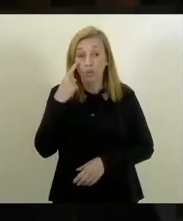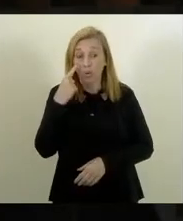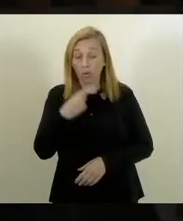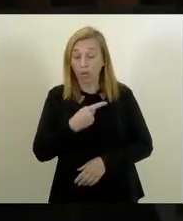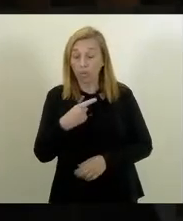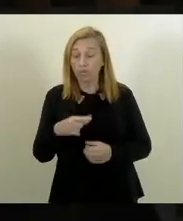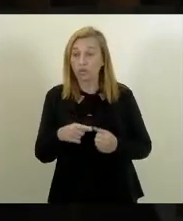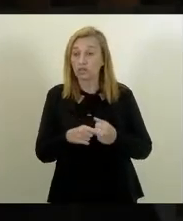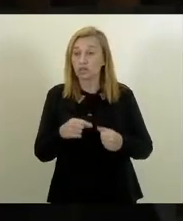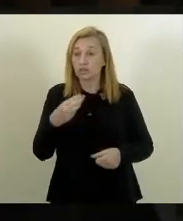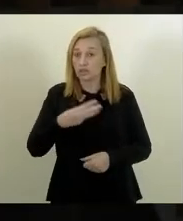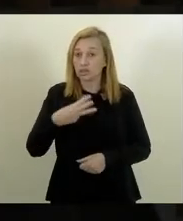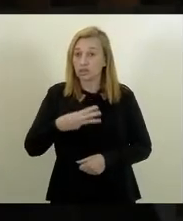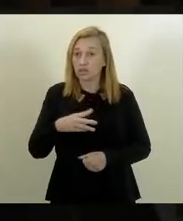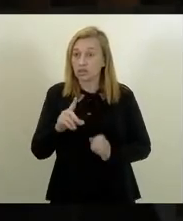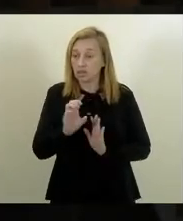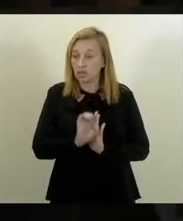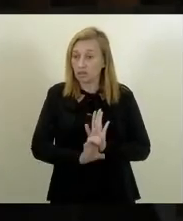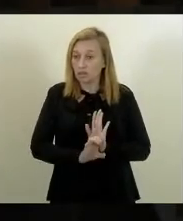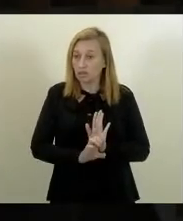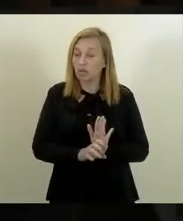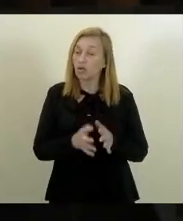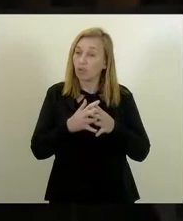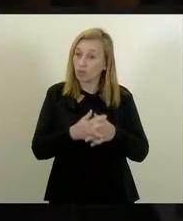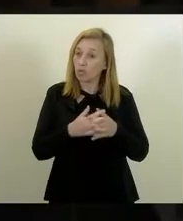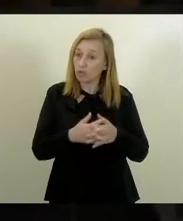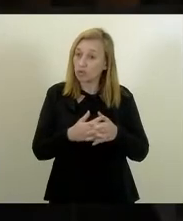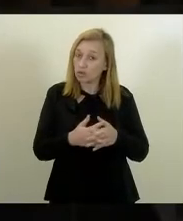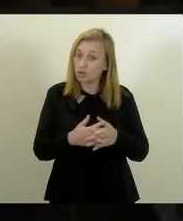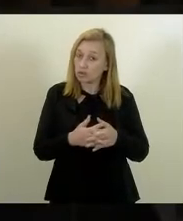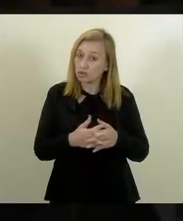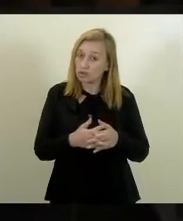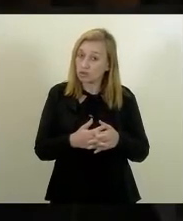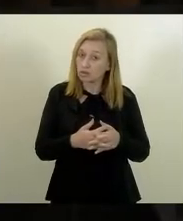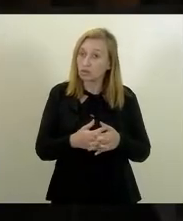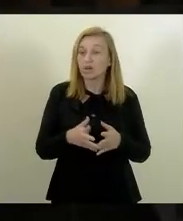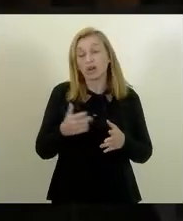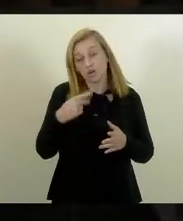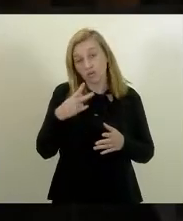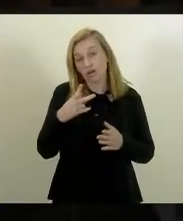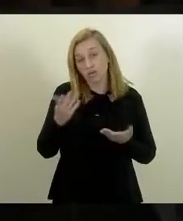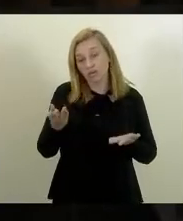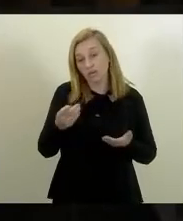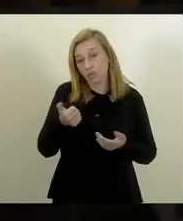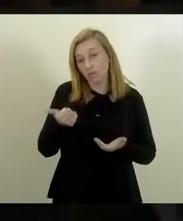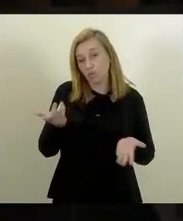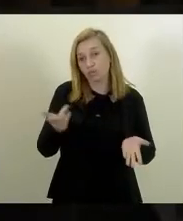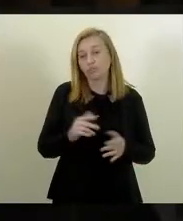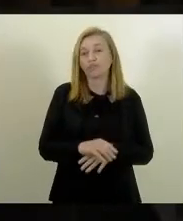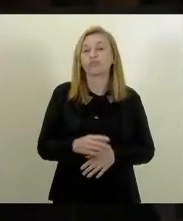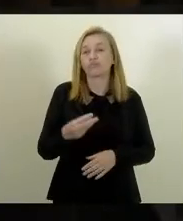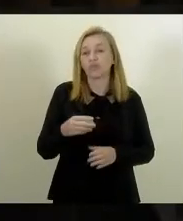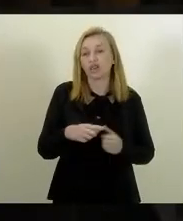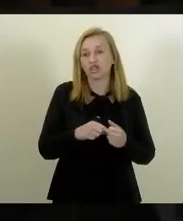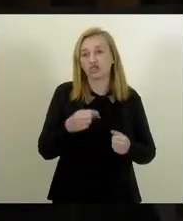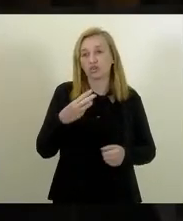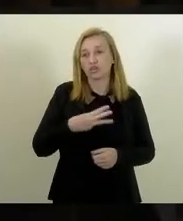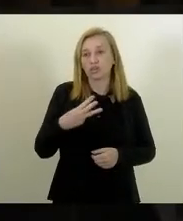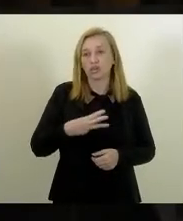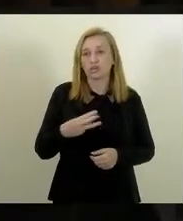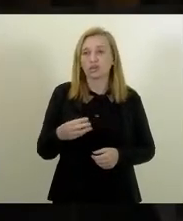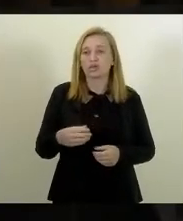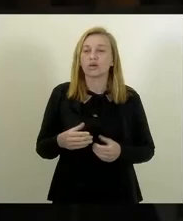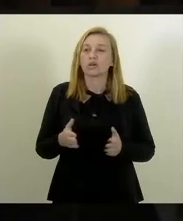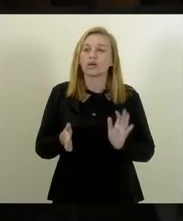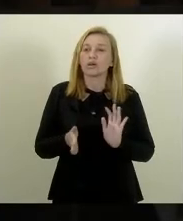artigo 3º da emenda, que foi o conflito do qual eu expus há pouco. Artigo 3º, na emenda